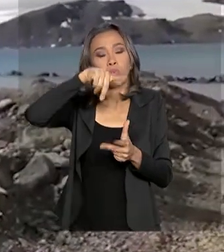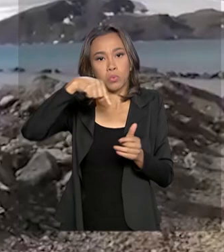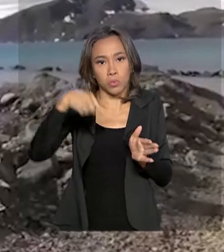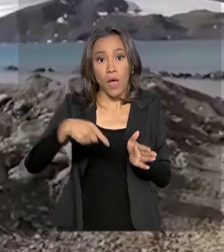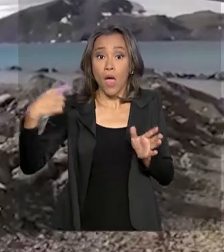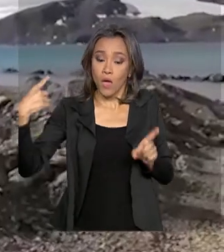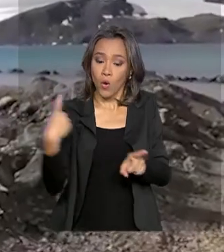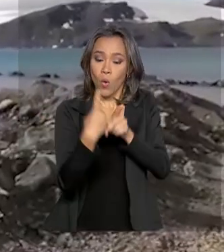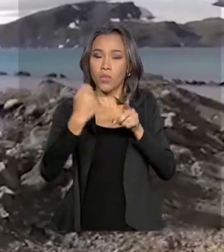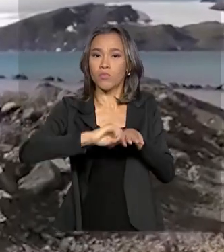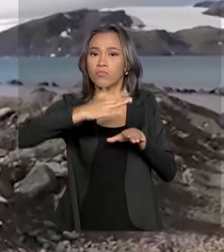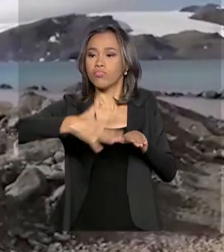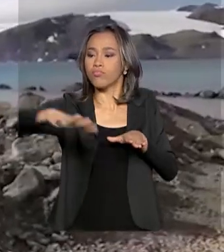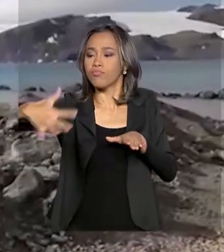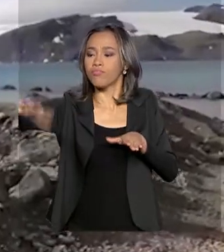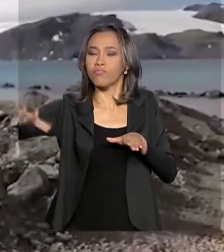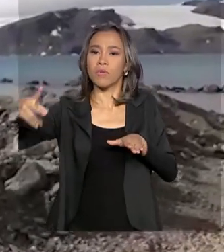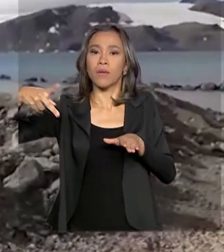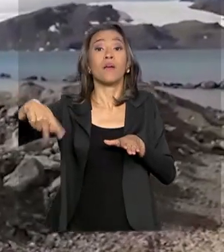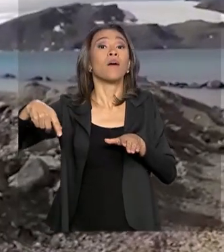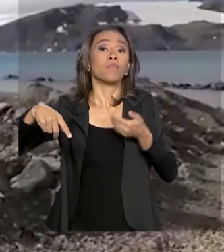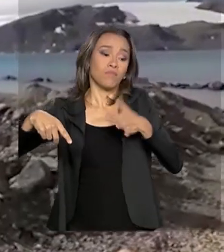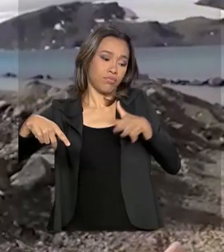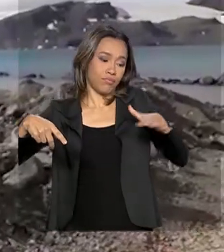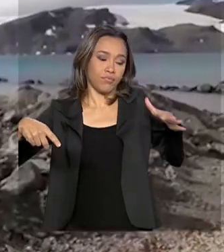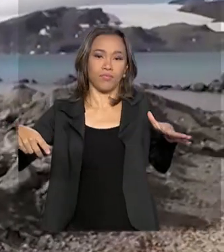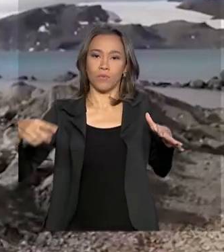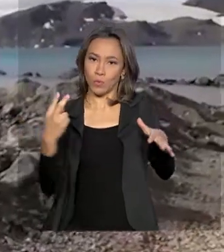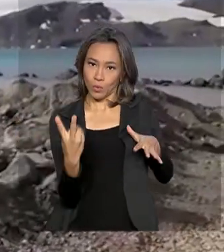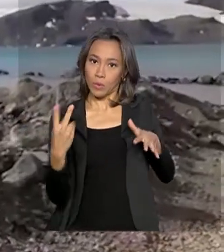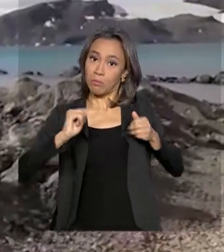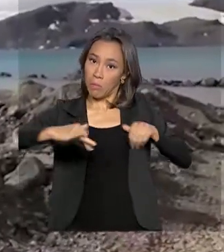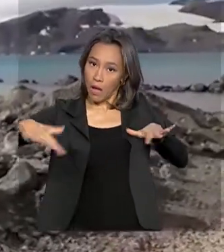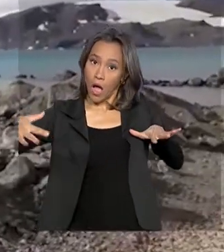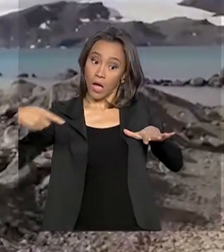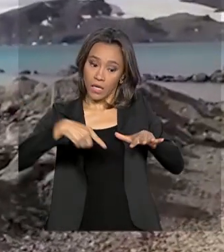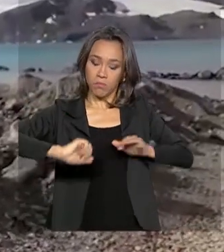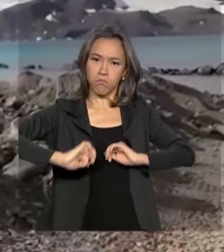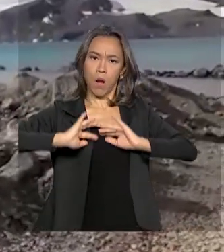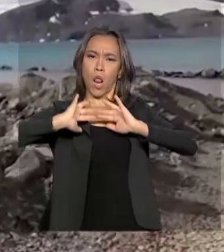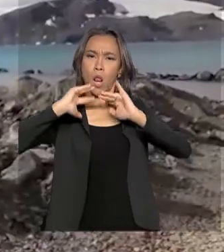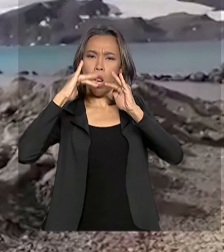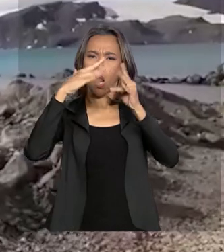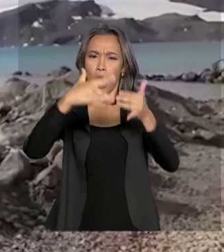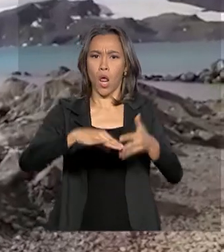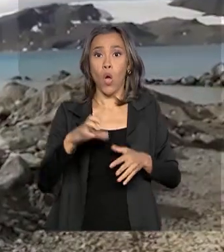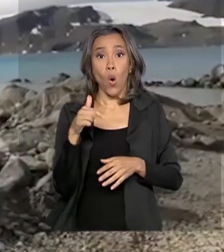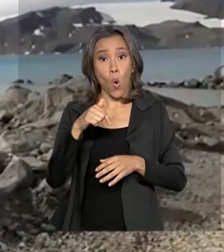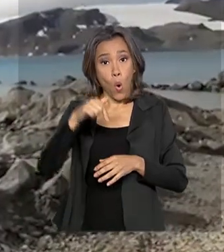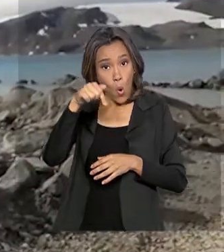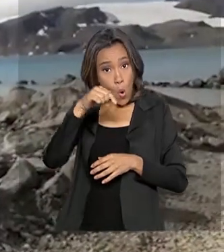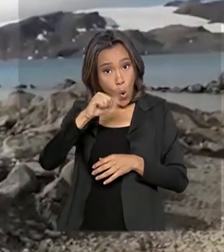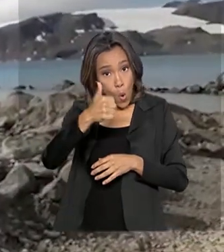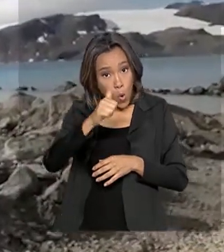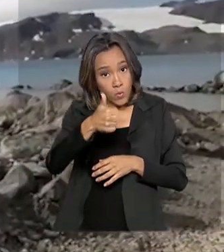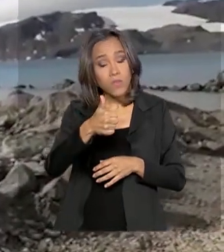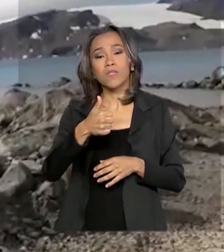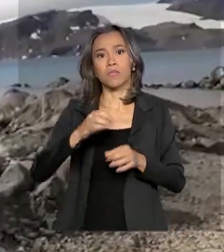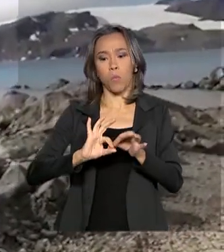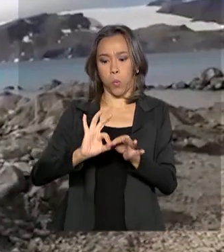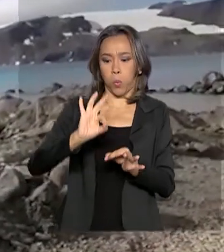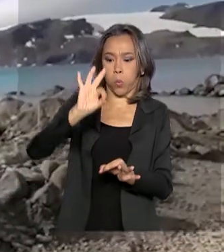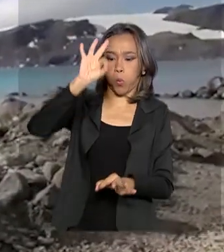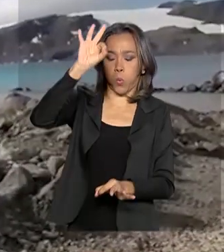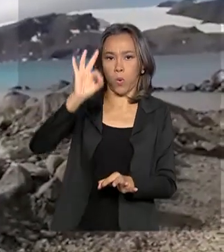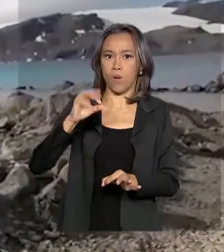de encontro dos oceanos Atlântico e Pacífico. Lá, as ondas podem ultrapassar 11 metros de altura. O mar estava um